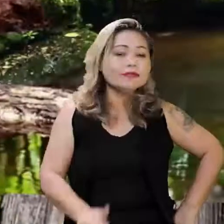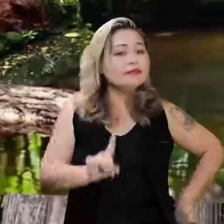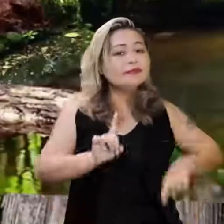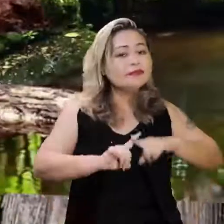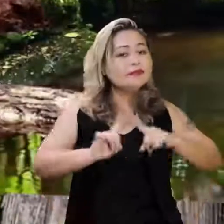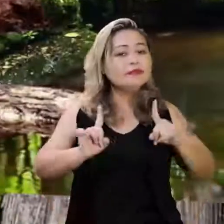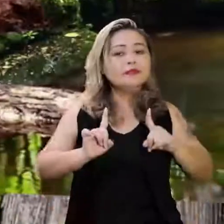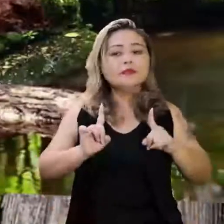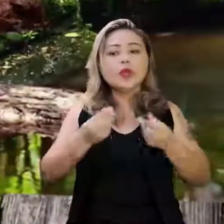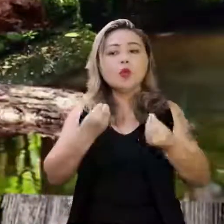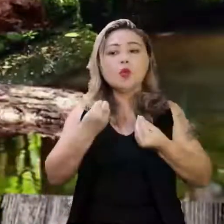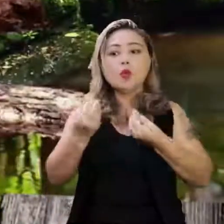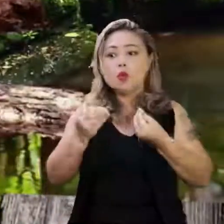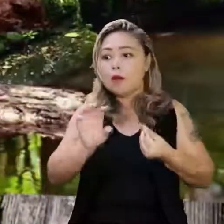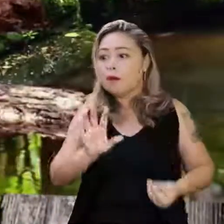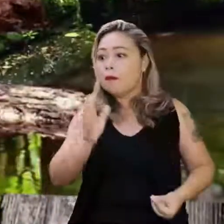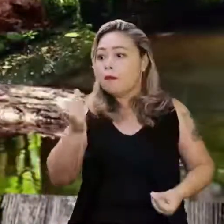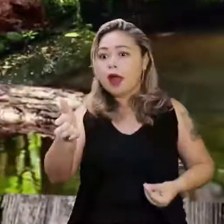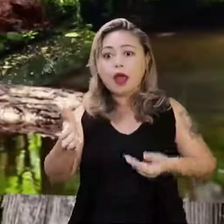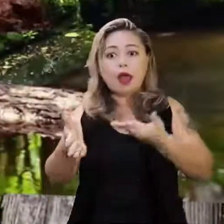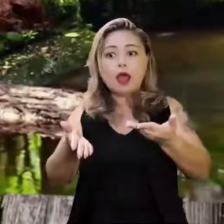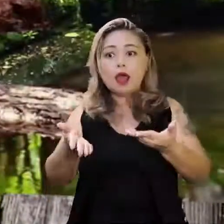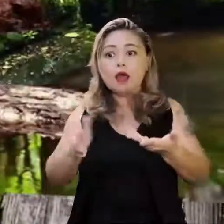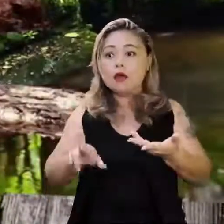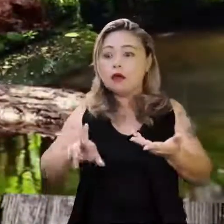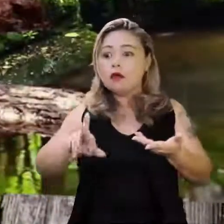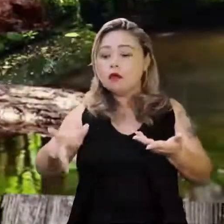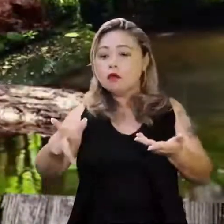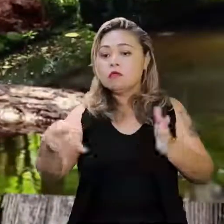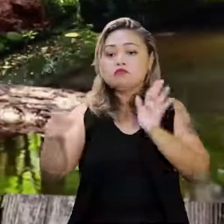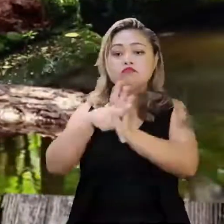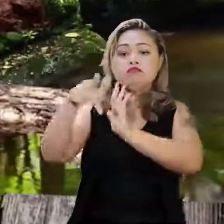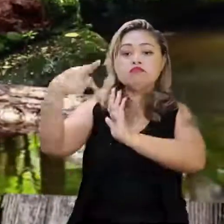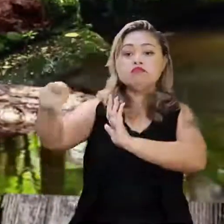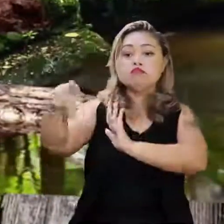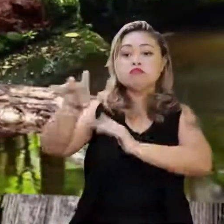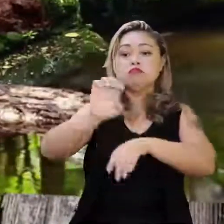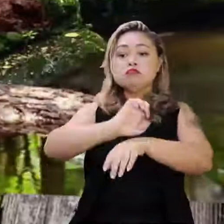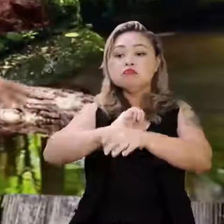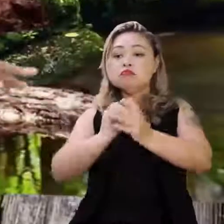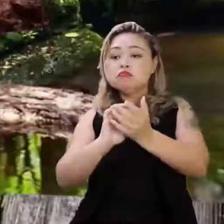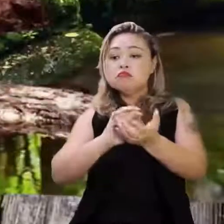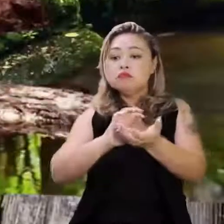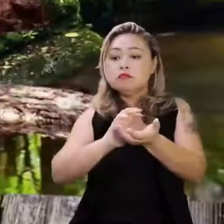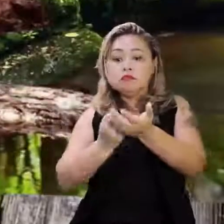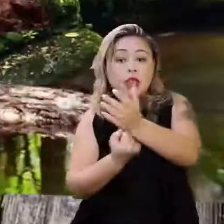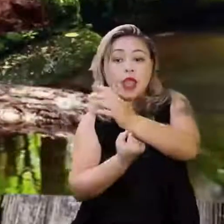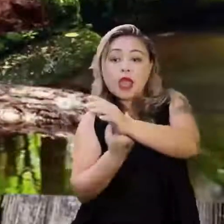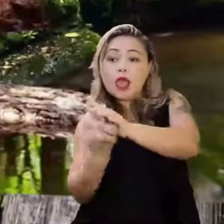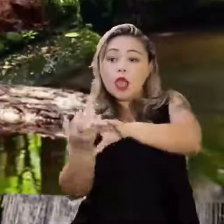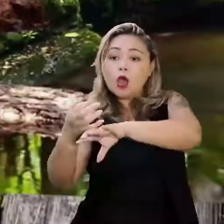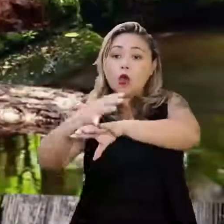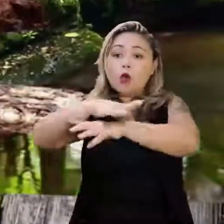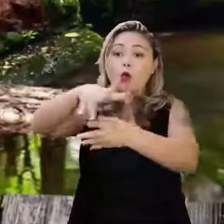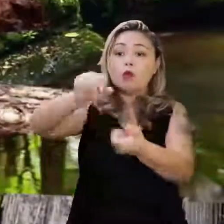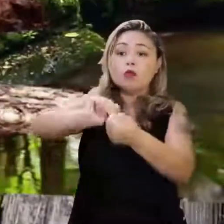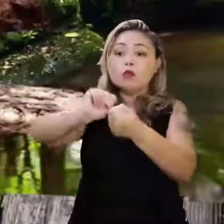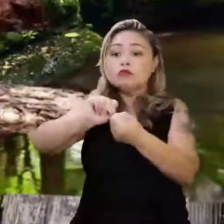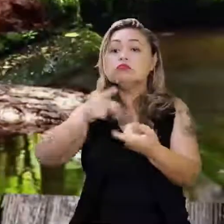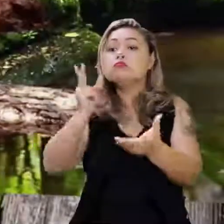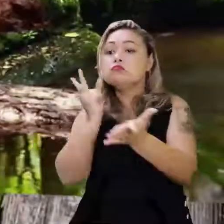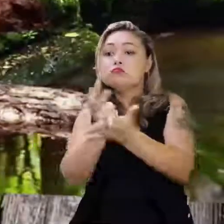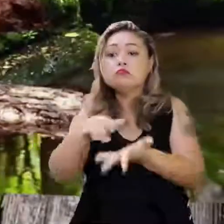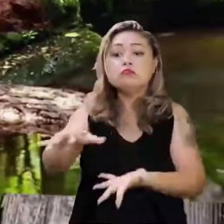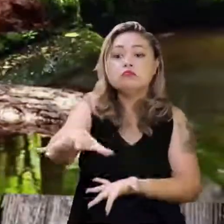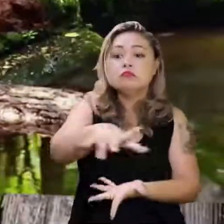Mas existem recursos distintos, ecossistemas distintos nessa mesma área, que vão fazer com que